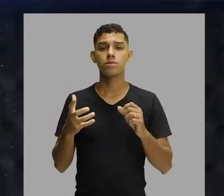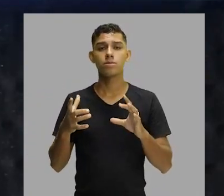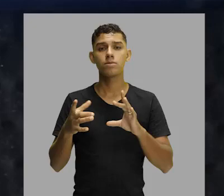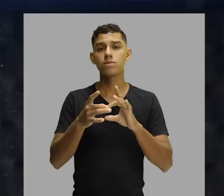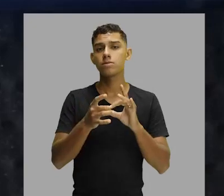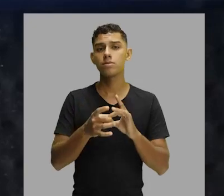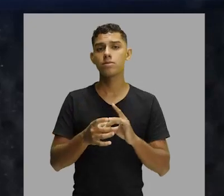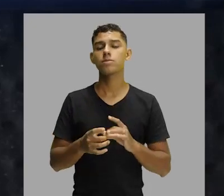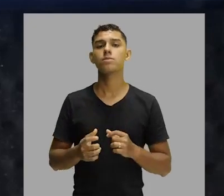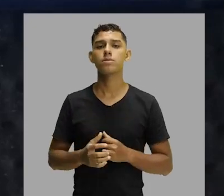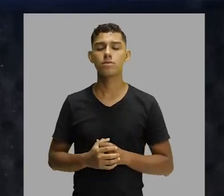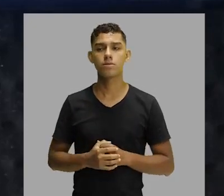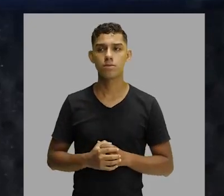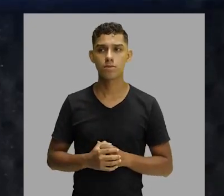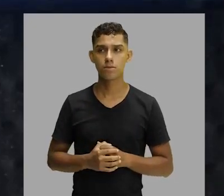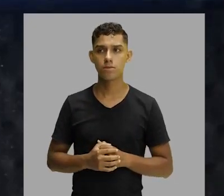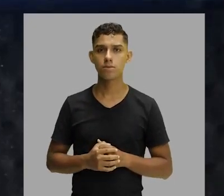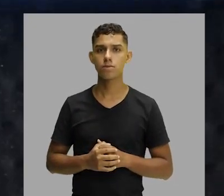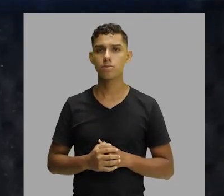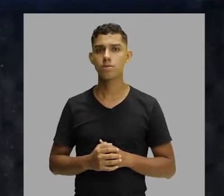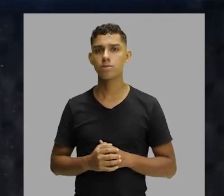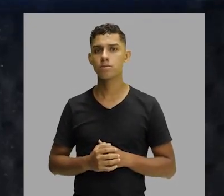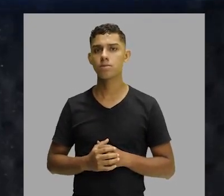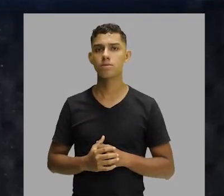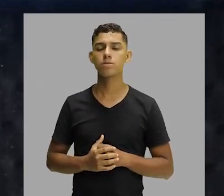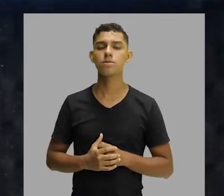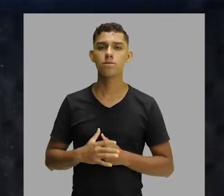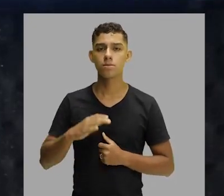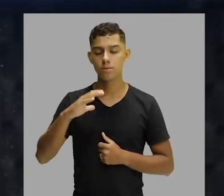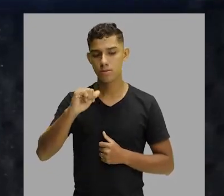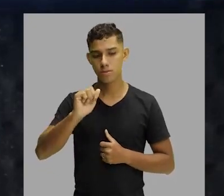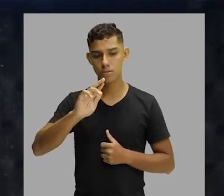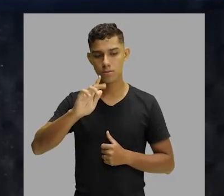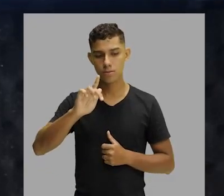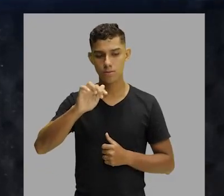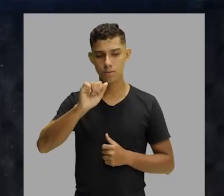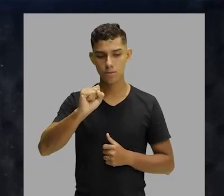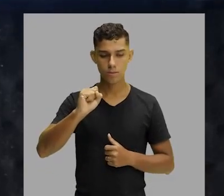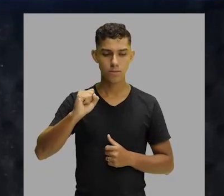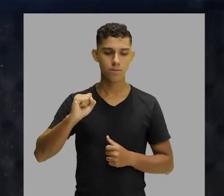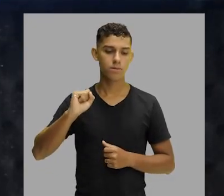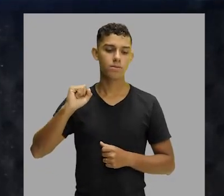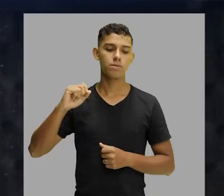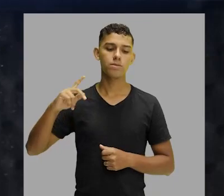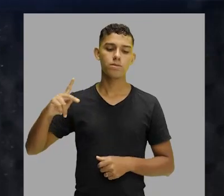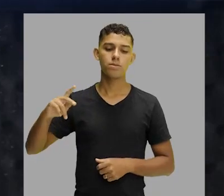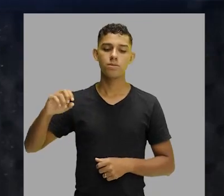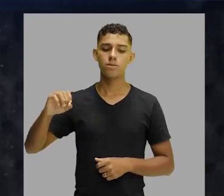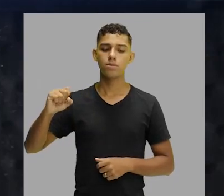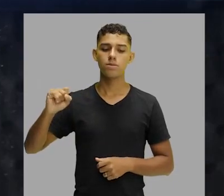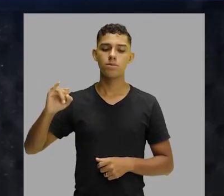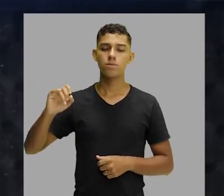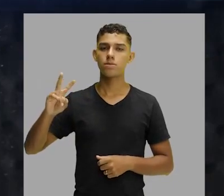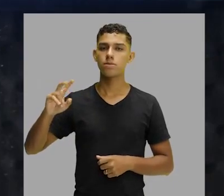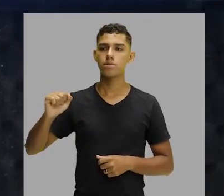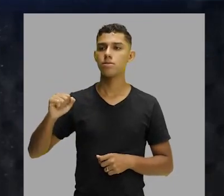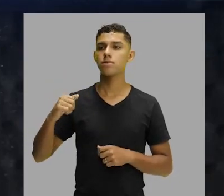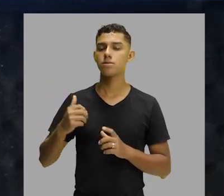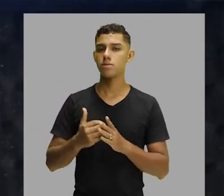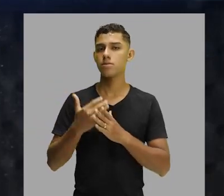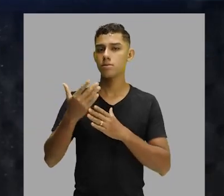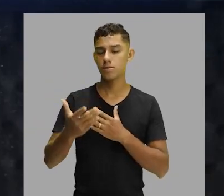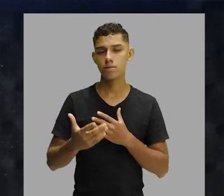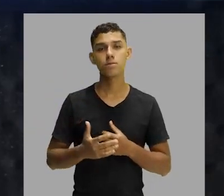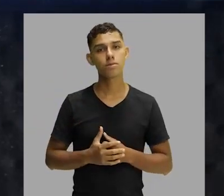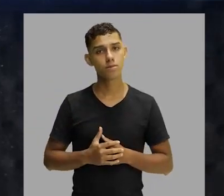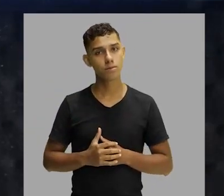segurar, ok, essas cargas negativas para que elas não pulem para a camada aí de condução, ok? Então